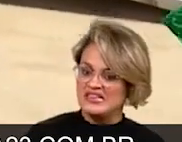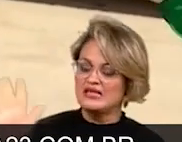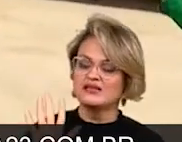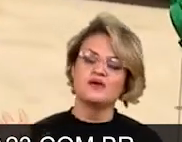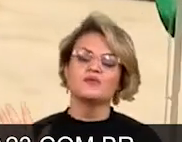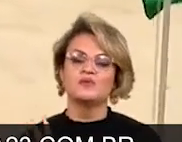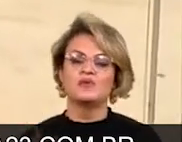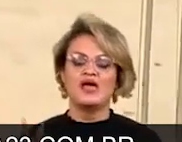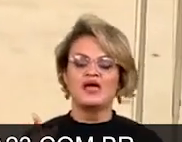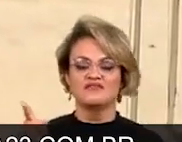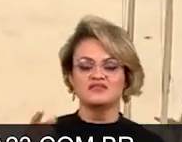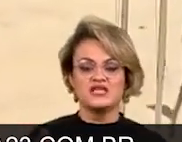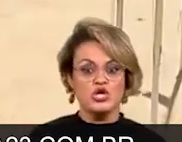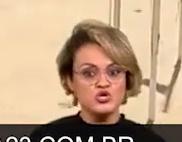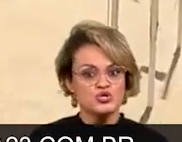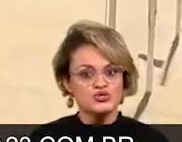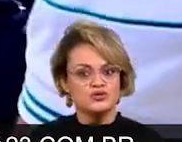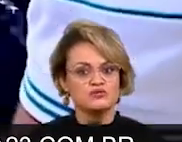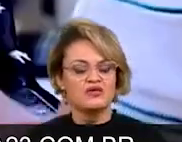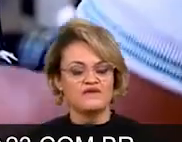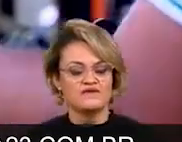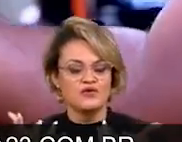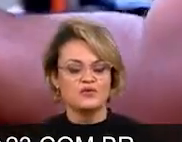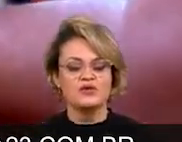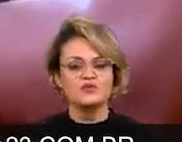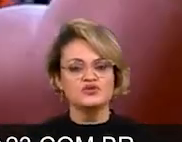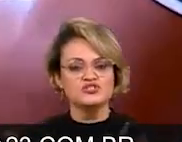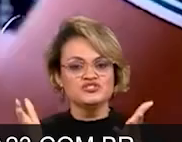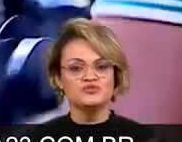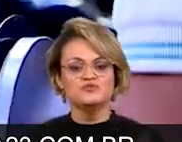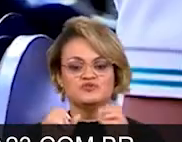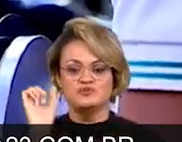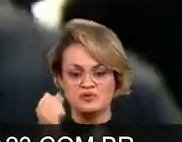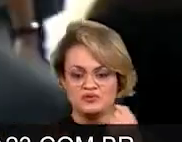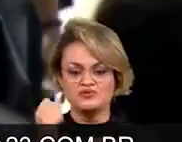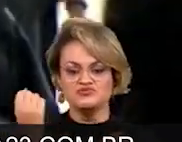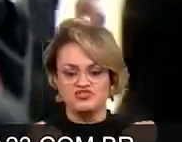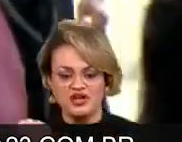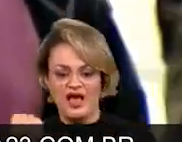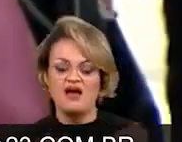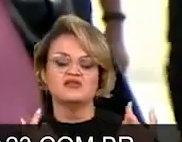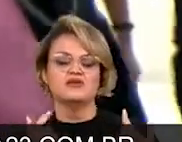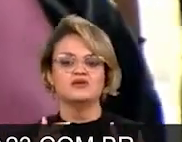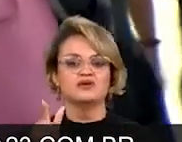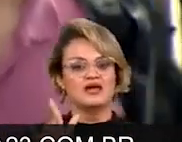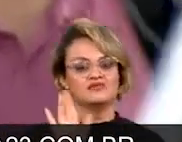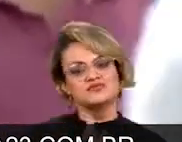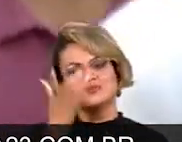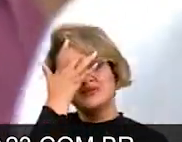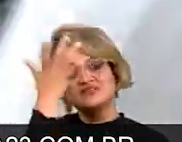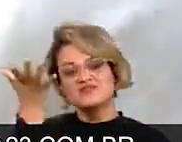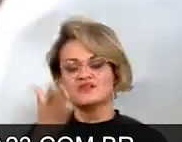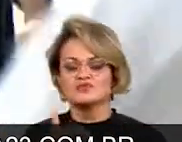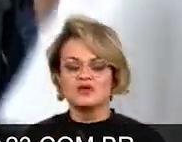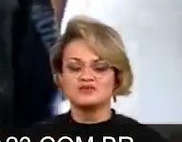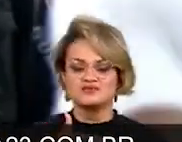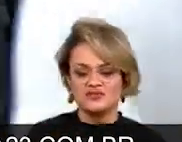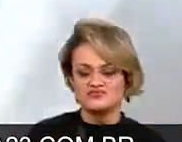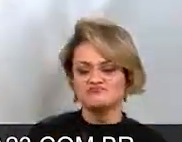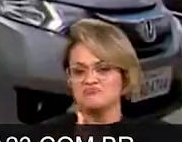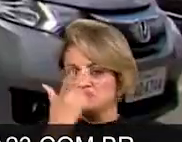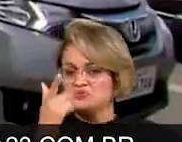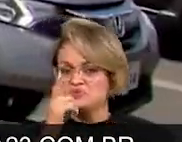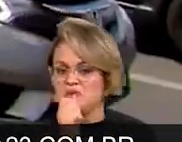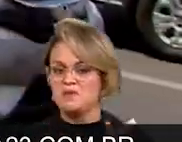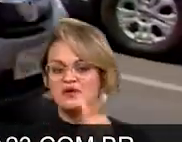é fazer a roda da economia girar, com estímulos para a indústria, como meio de facilitar o acesso da